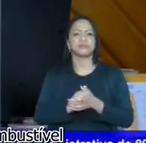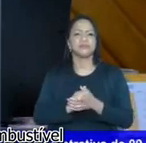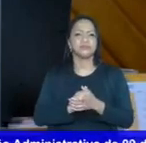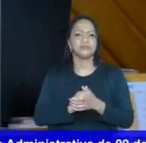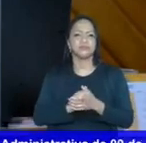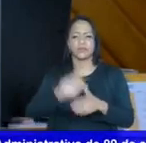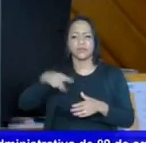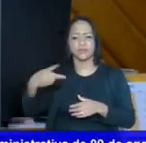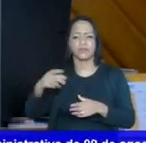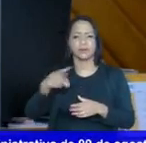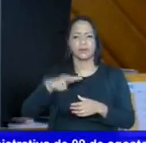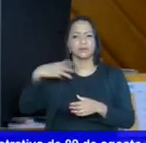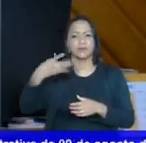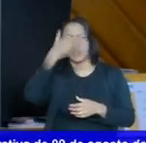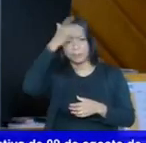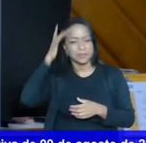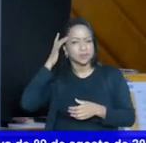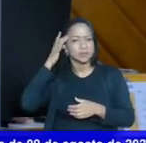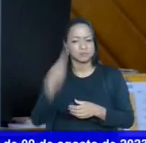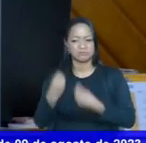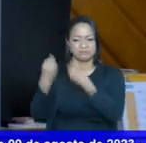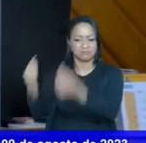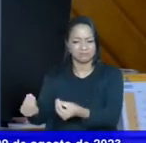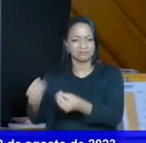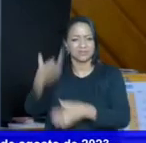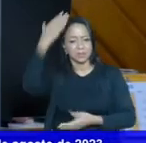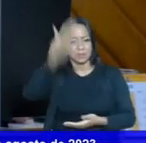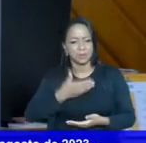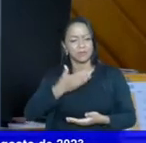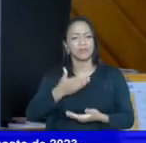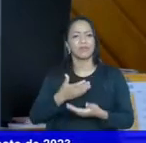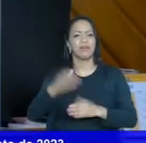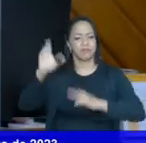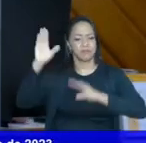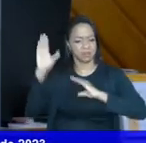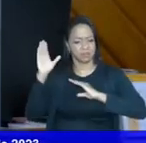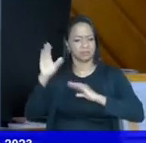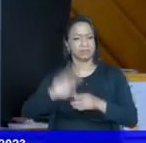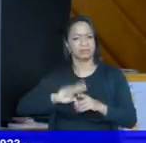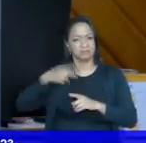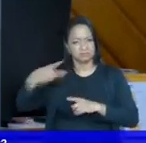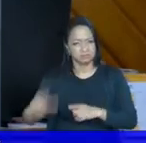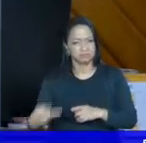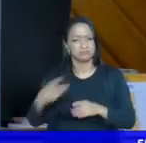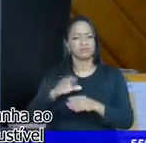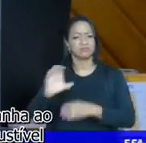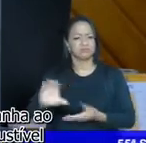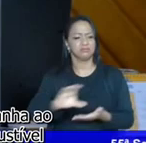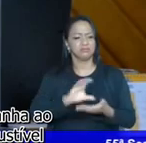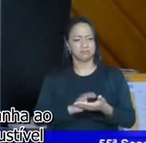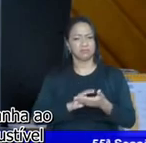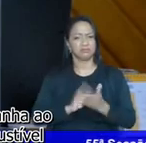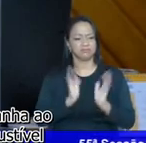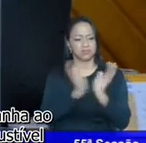na aquisição de combustível, retirando o dever do candidato de comprovar o gasto e transferindo a gestão de recursos públicos do